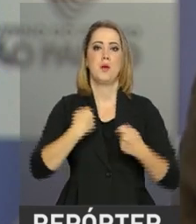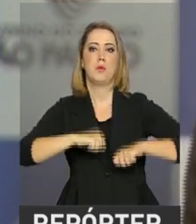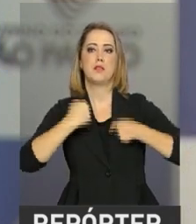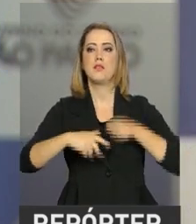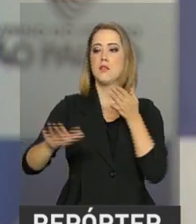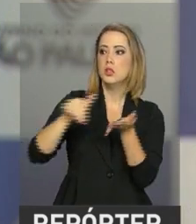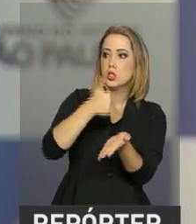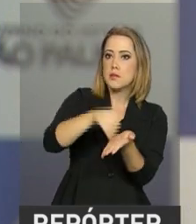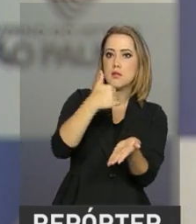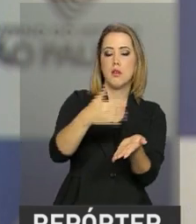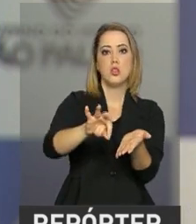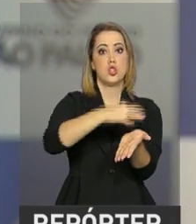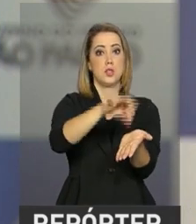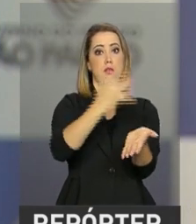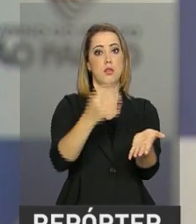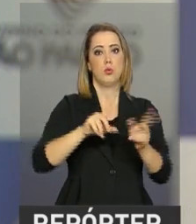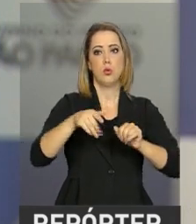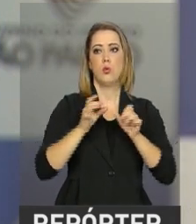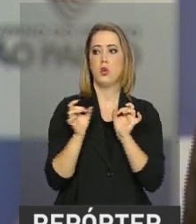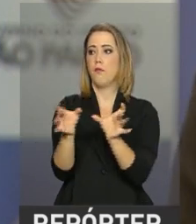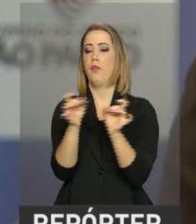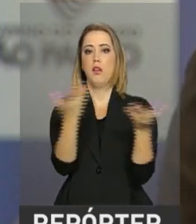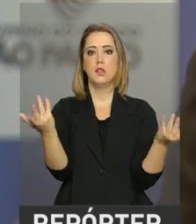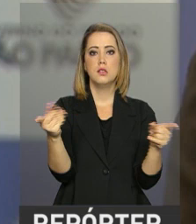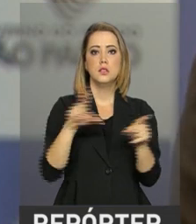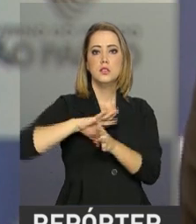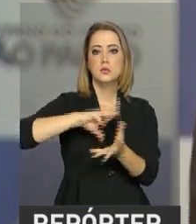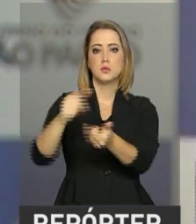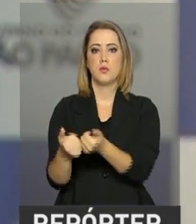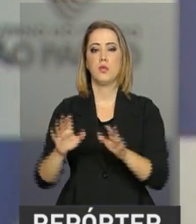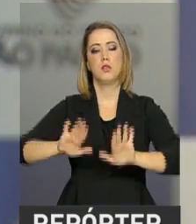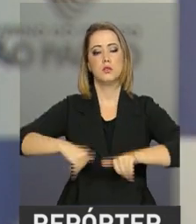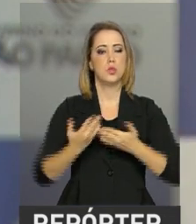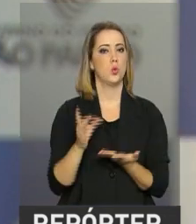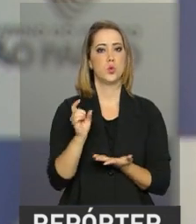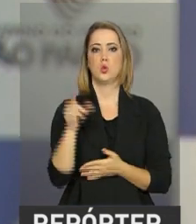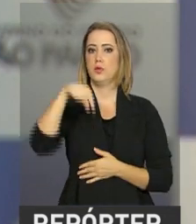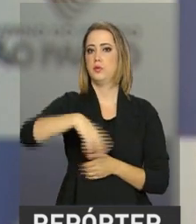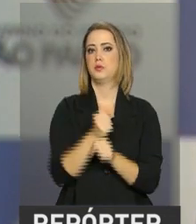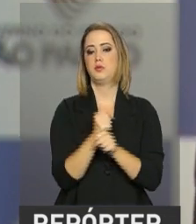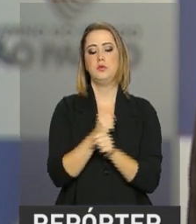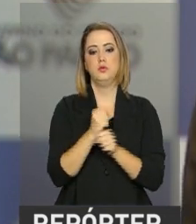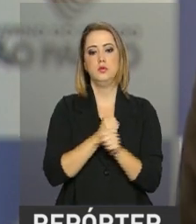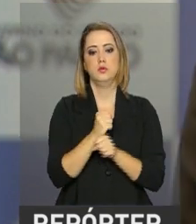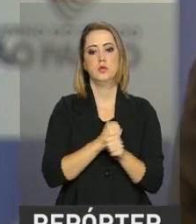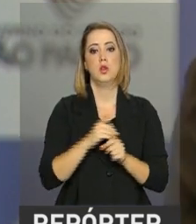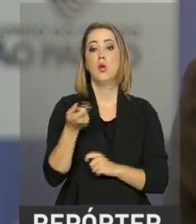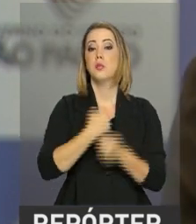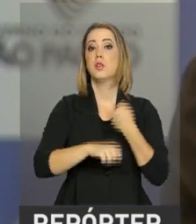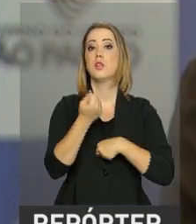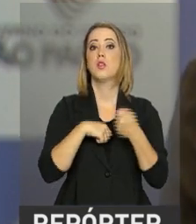é necessidade de licitação internacional ão com isso só esse ano uma economia